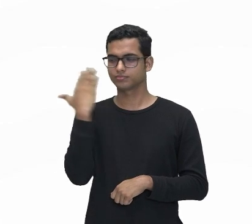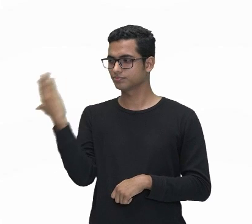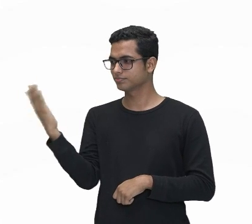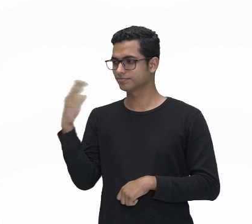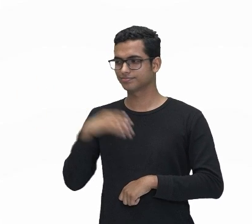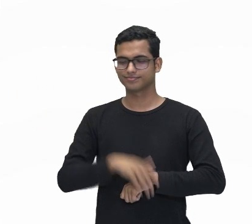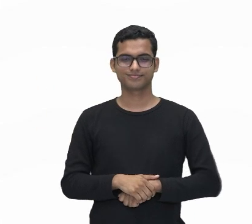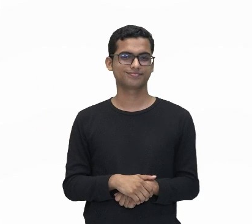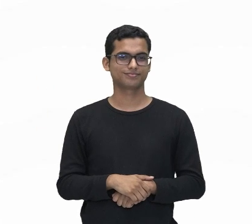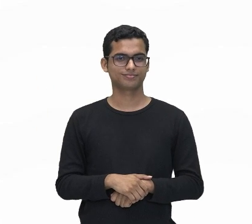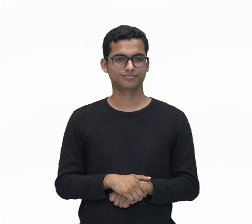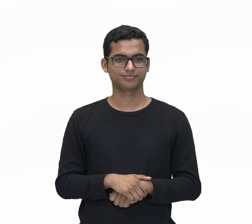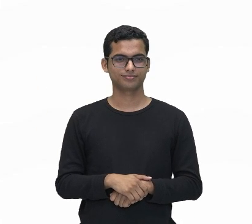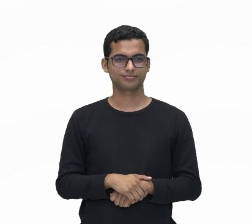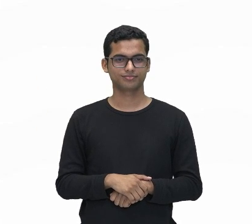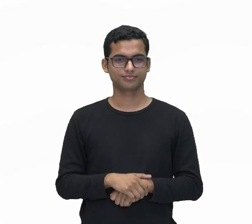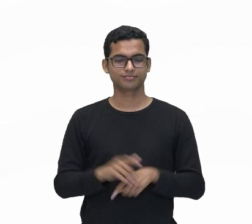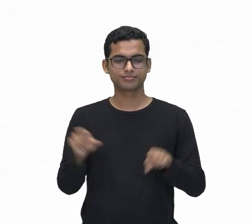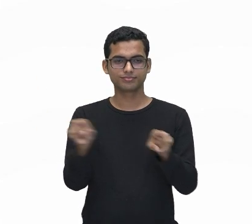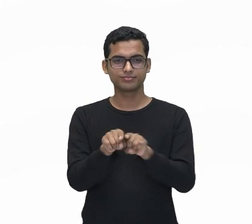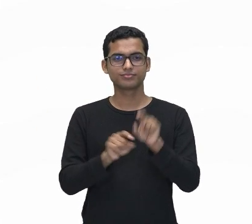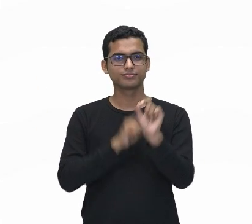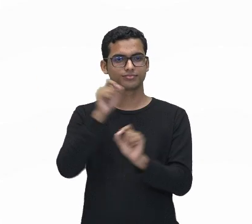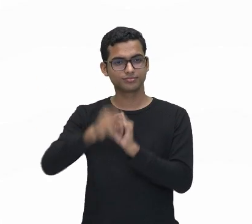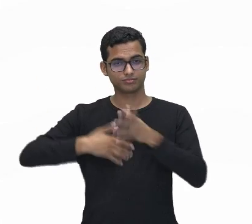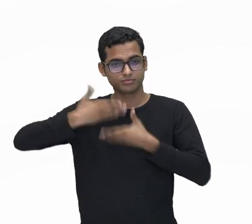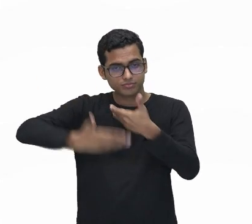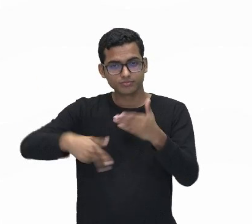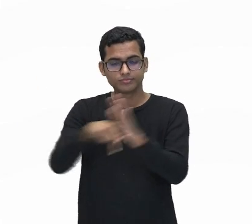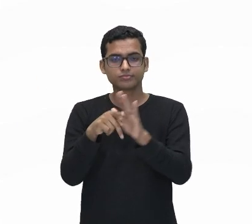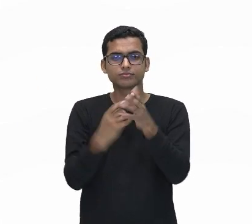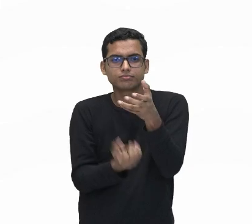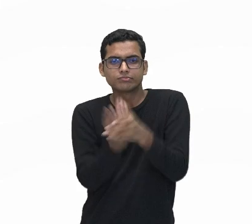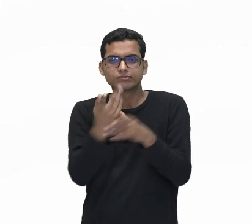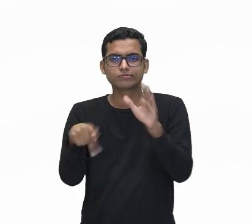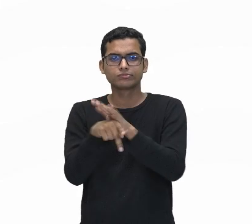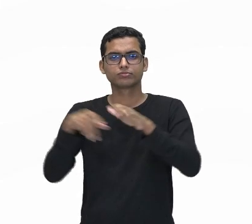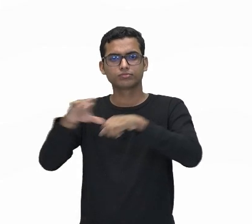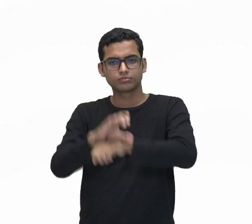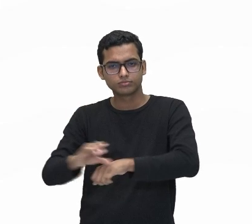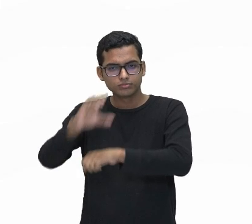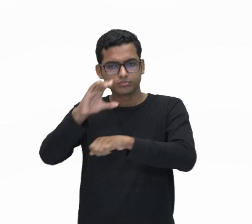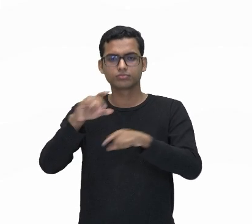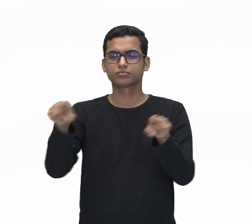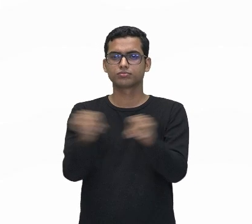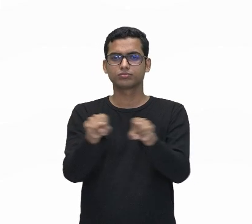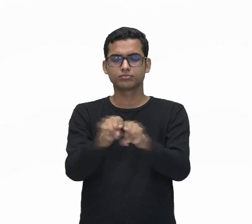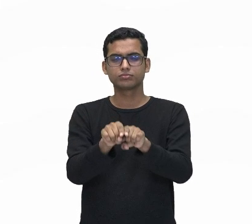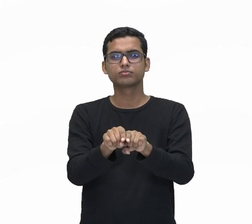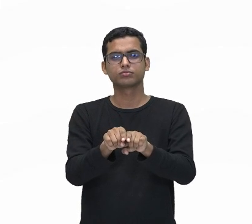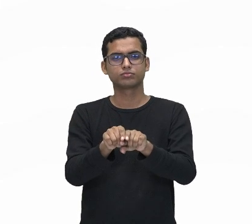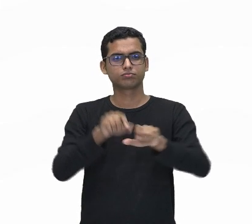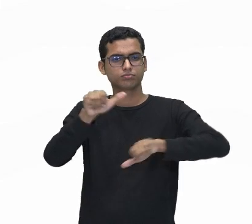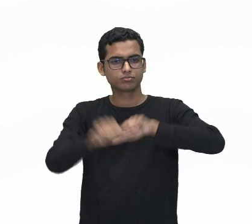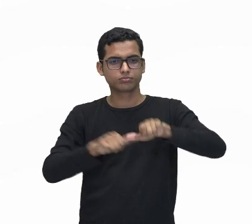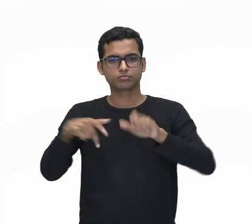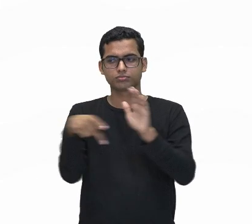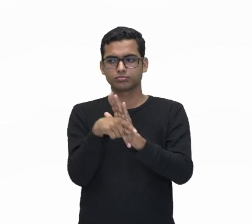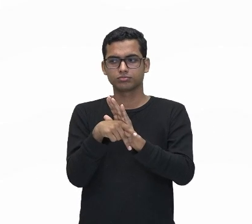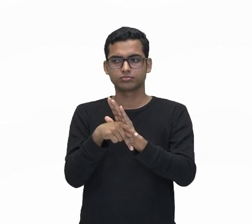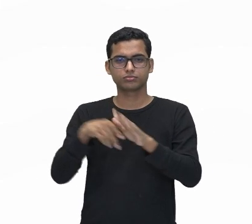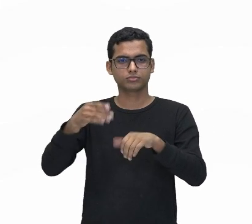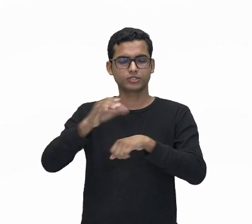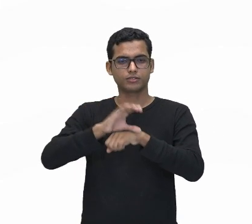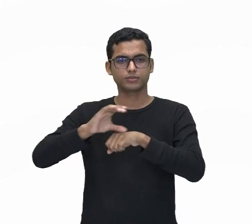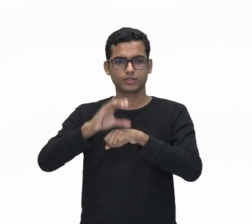objeto de conhecimento da aula de número 8 é processo de formação, constituição e transformação